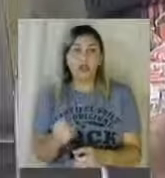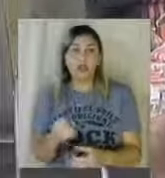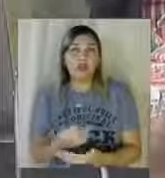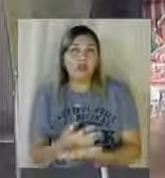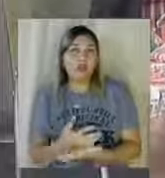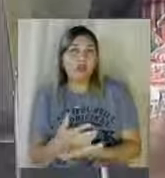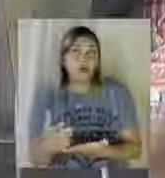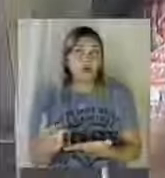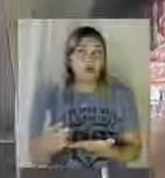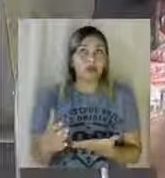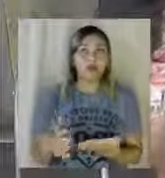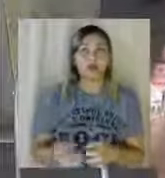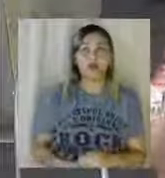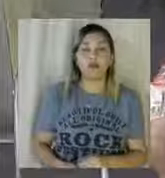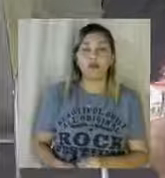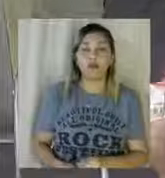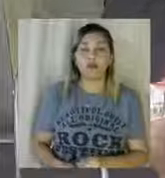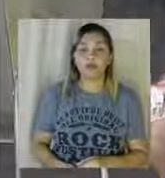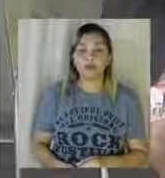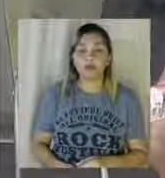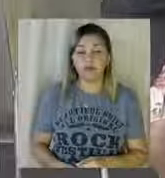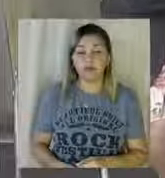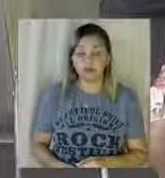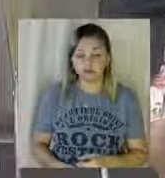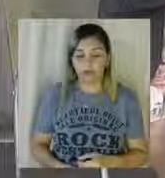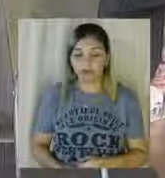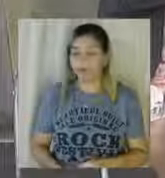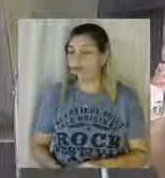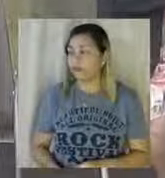surgiu quando